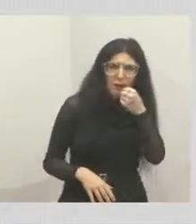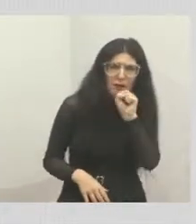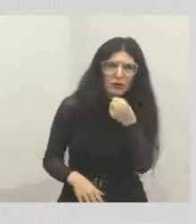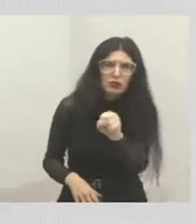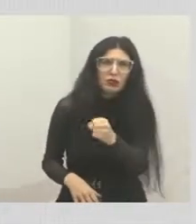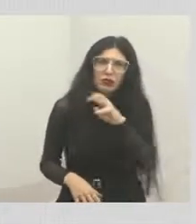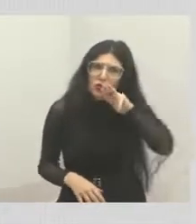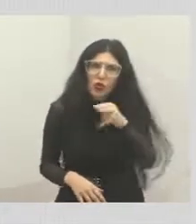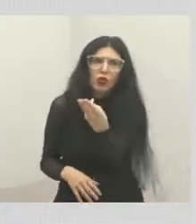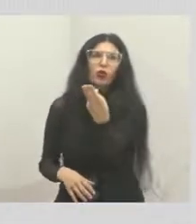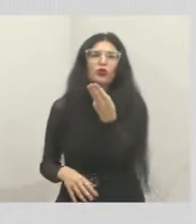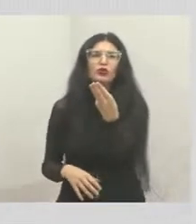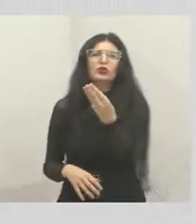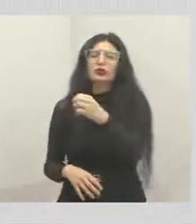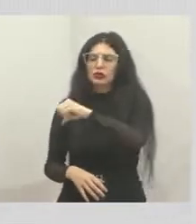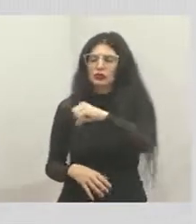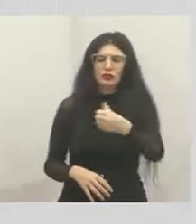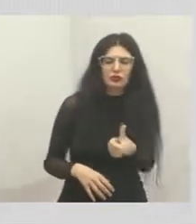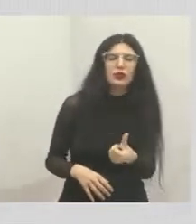128.996.000, na ordem de